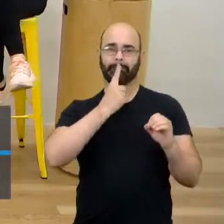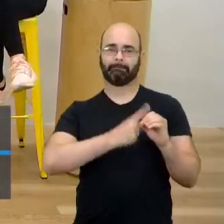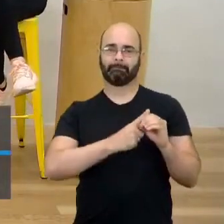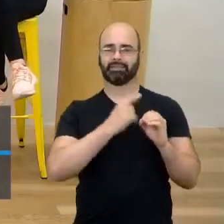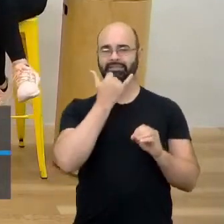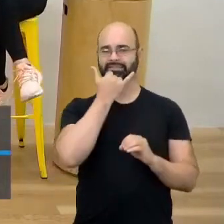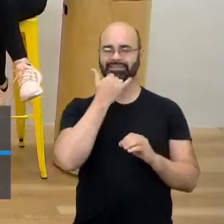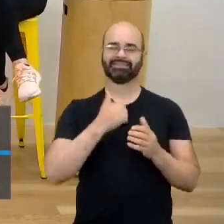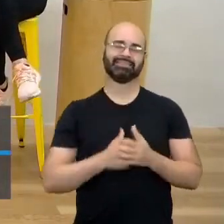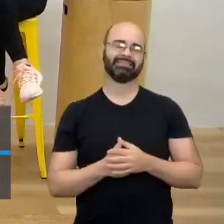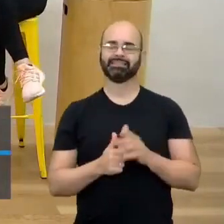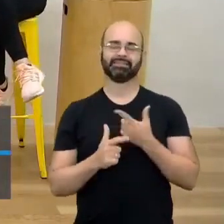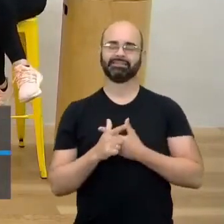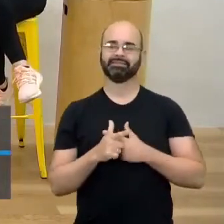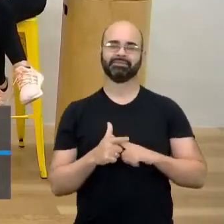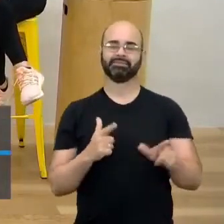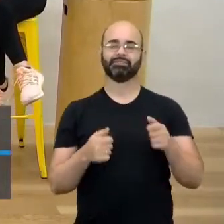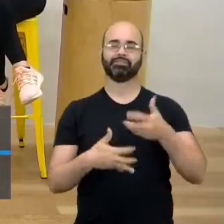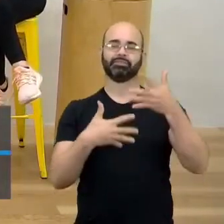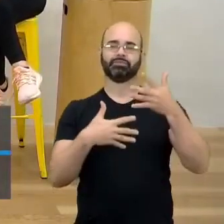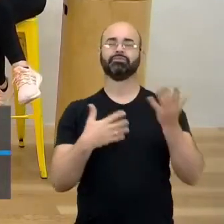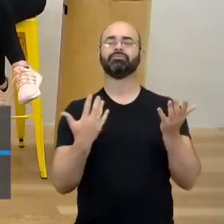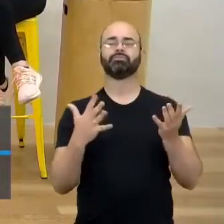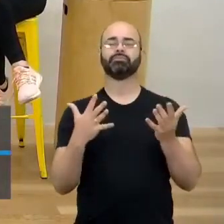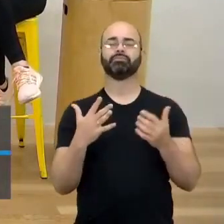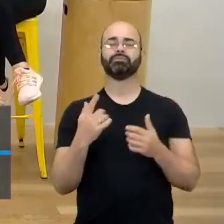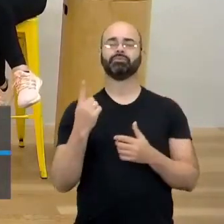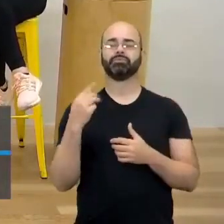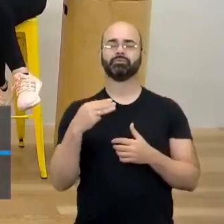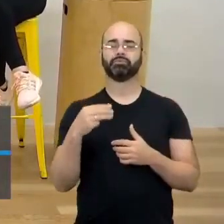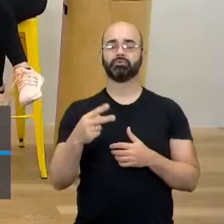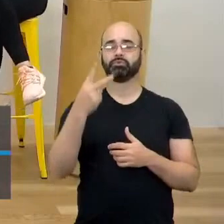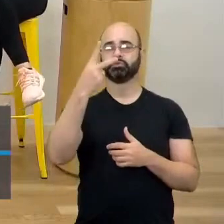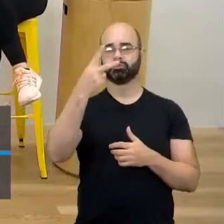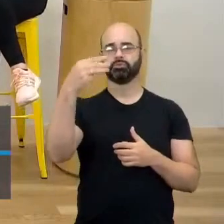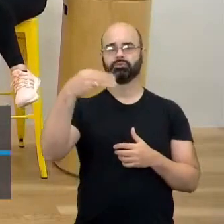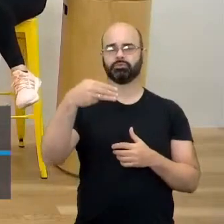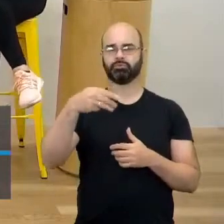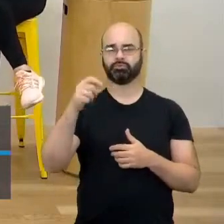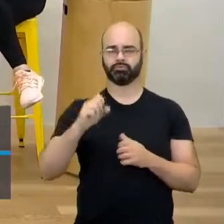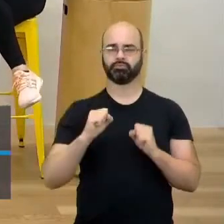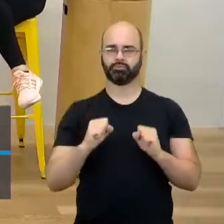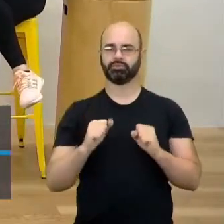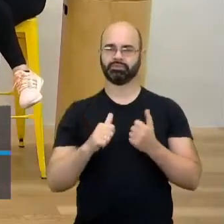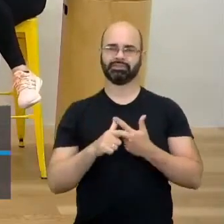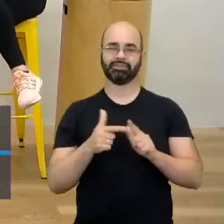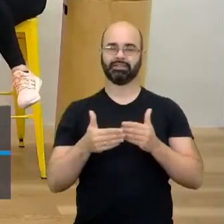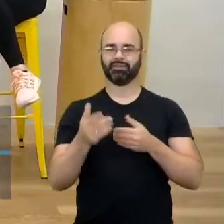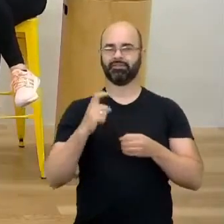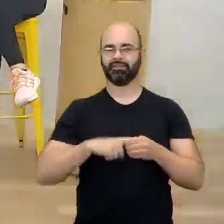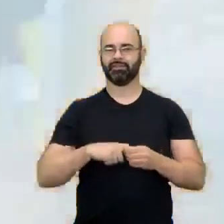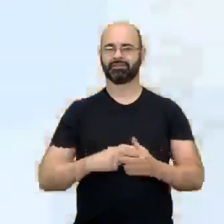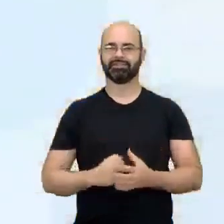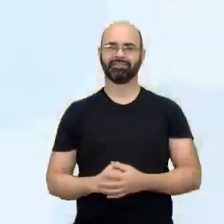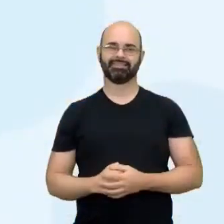gente... Manda aí, então. Manda aí que Quanto a gente tempo? responde. 1 minuto e meio? Não, pode dar 2 minutos, tem tempo. Combinado, a gente já volta.